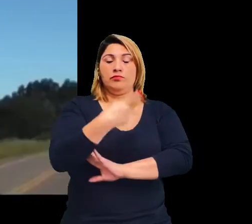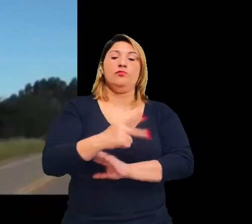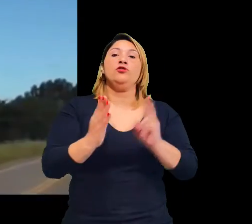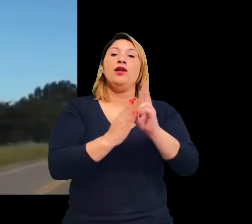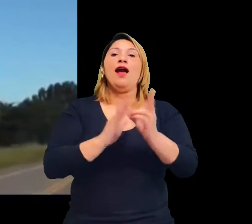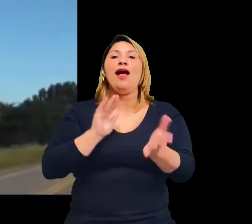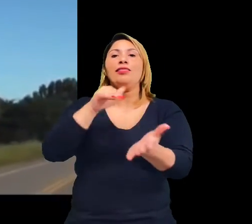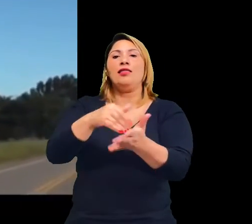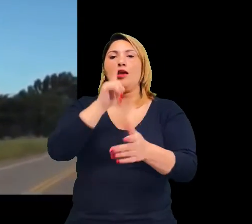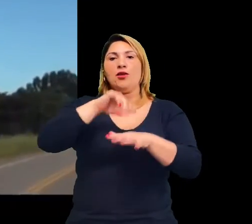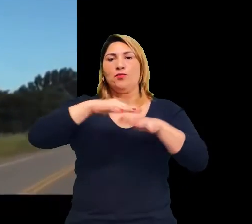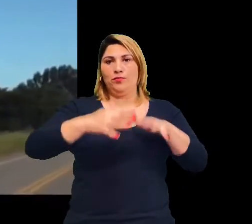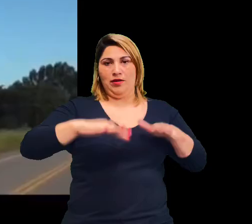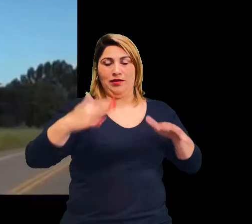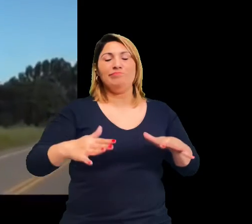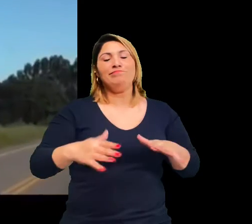consenso.